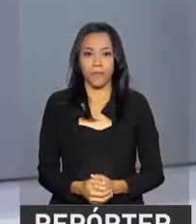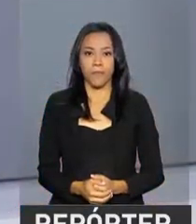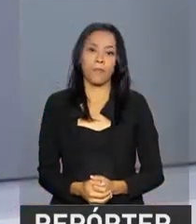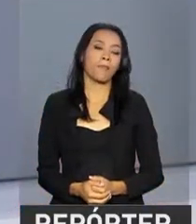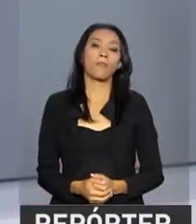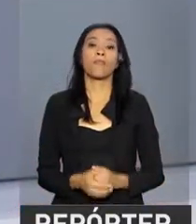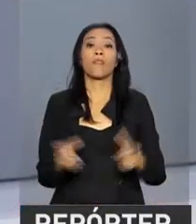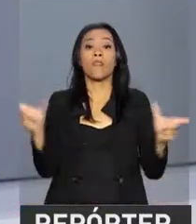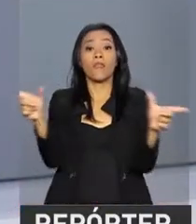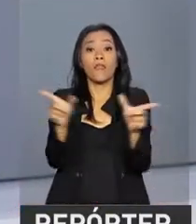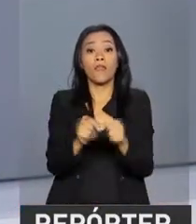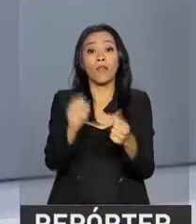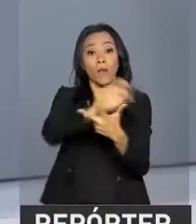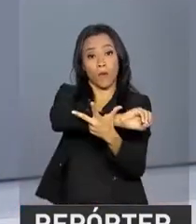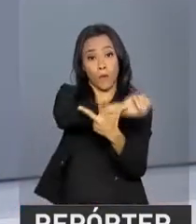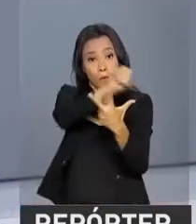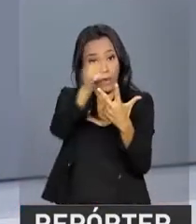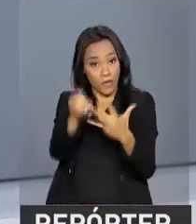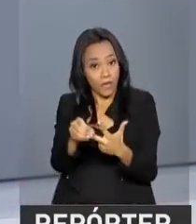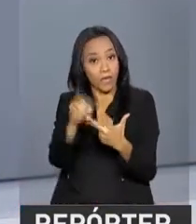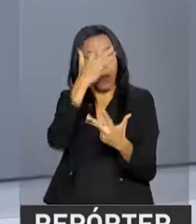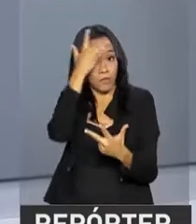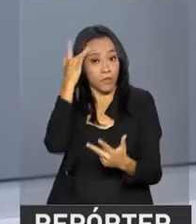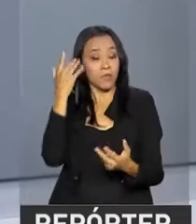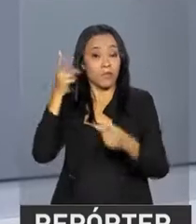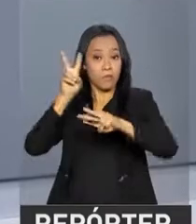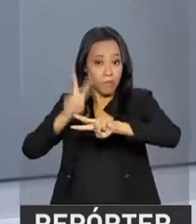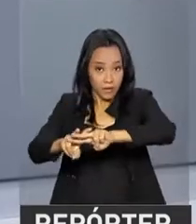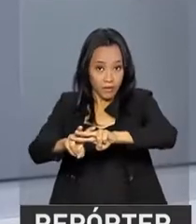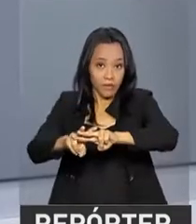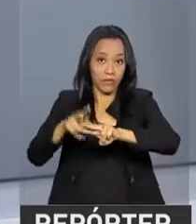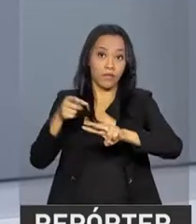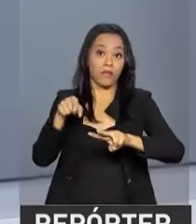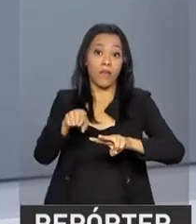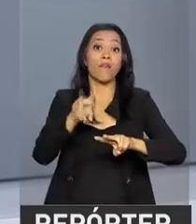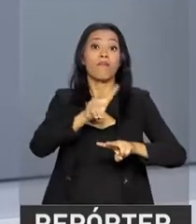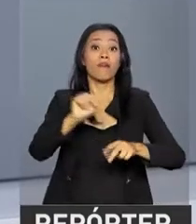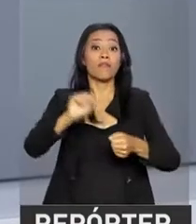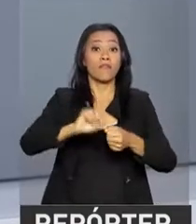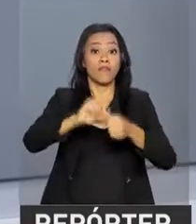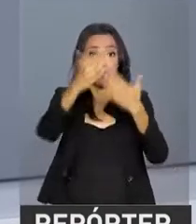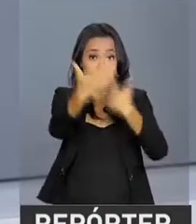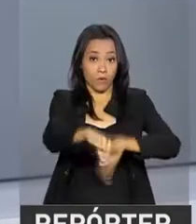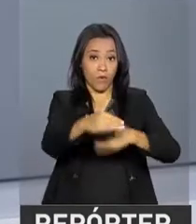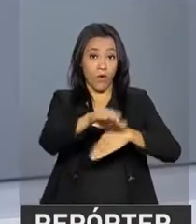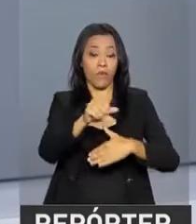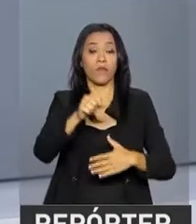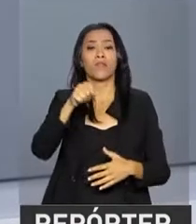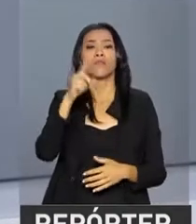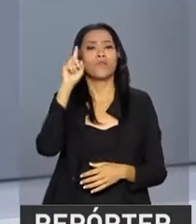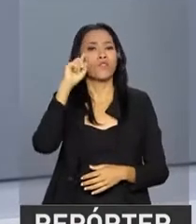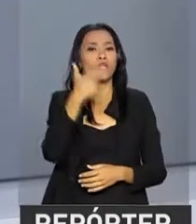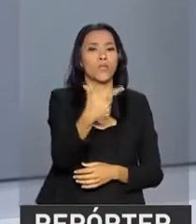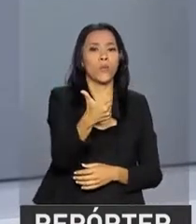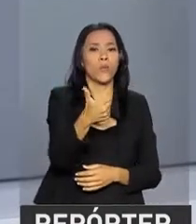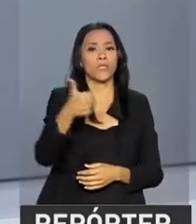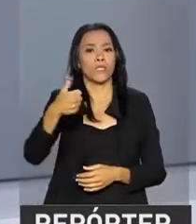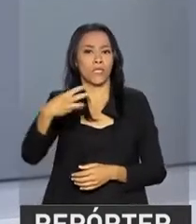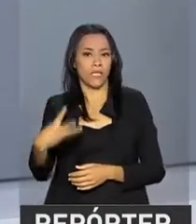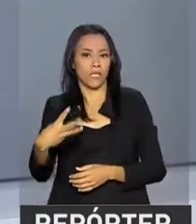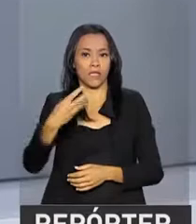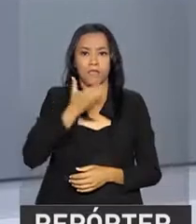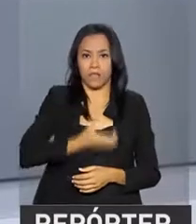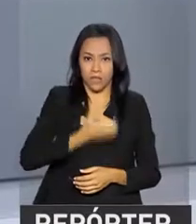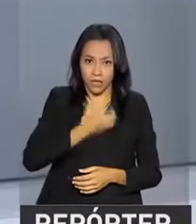O Exame Nacional do Ensino Médio para Pessoas Privadas de Liberdade será realizado em todo o país nos dias 12 e 13 de